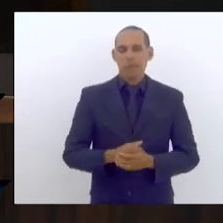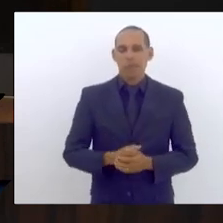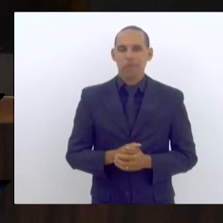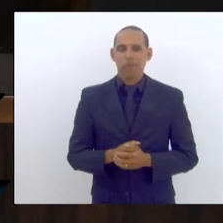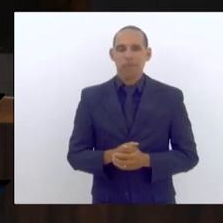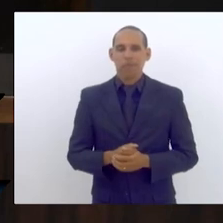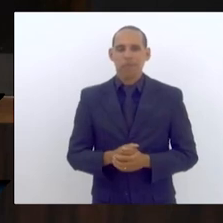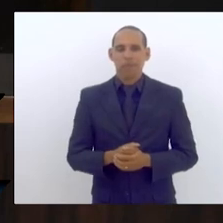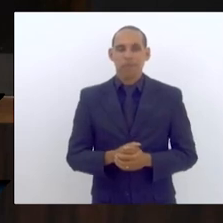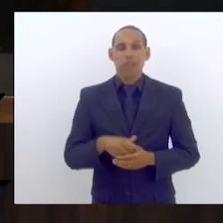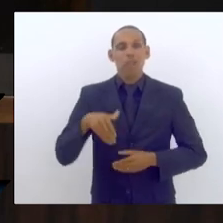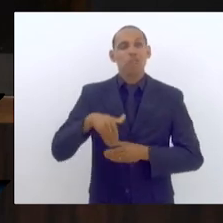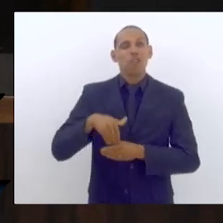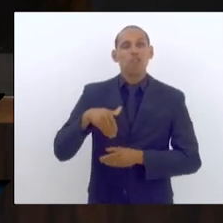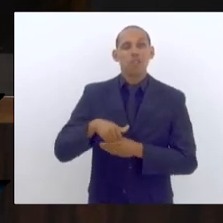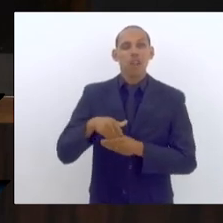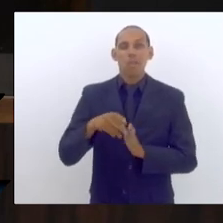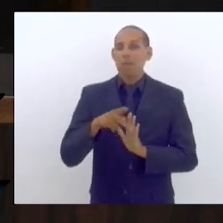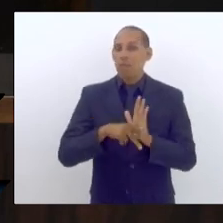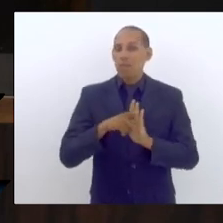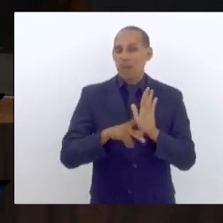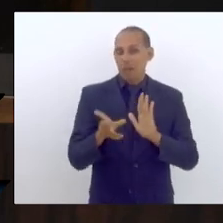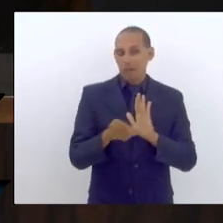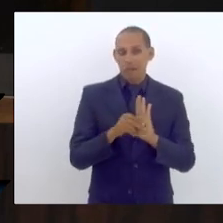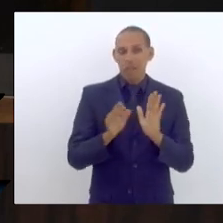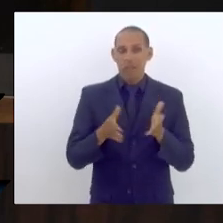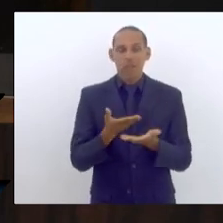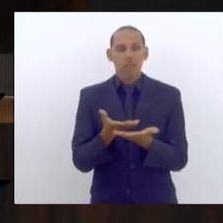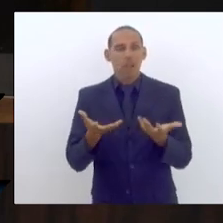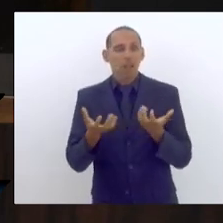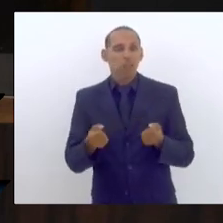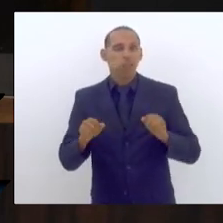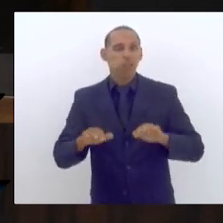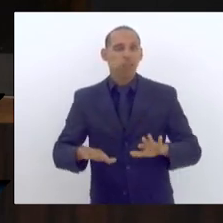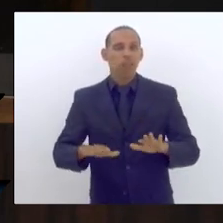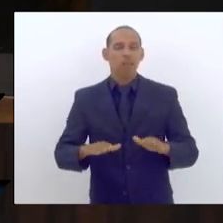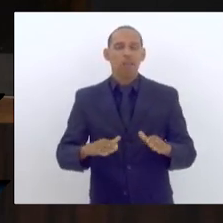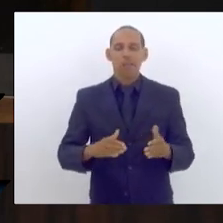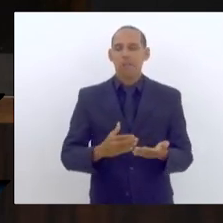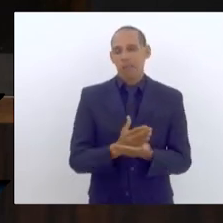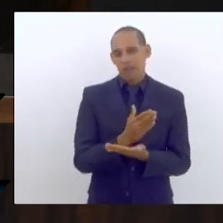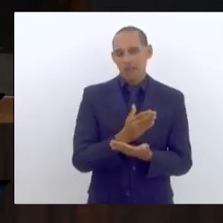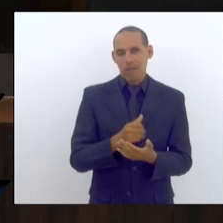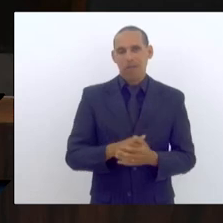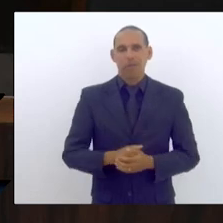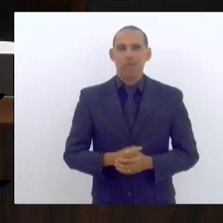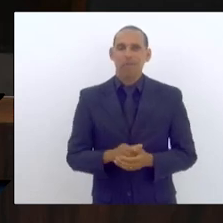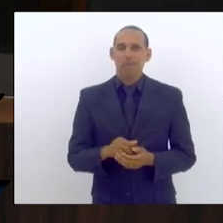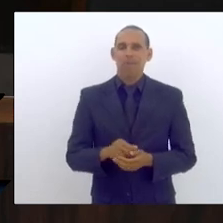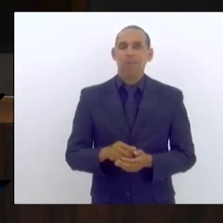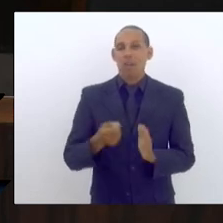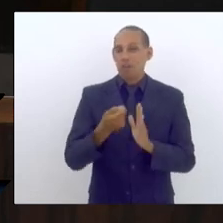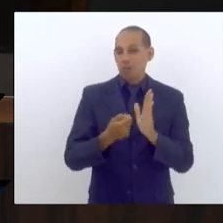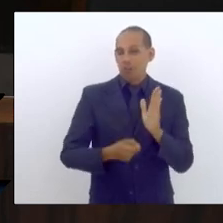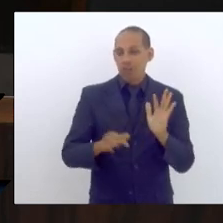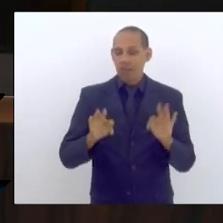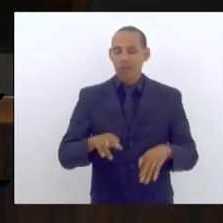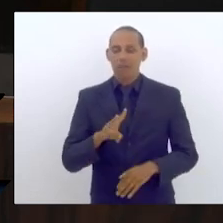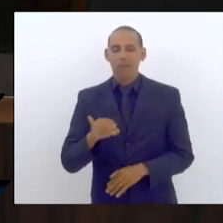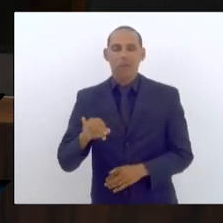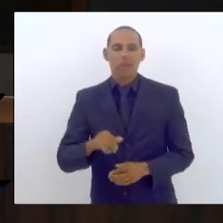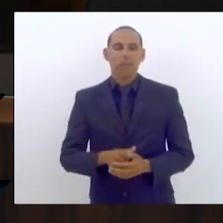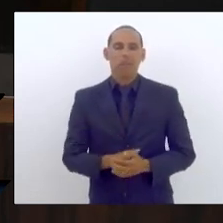Aprovado. Em votação, o projeto assim emendado. Os senhores que aprovam, permaneçam como estão. Aprovado. Vai a redação